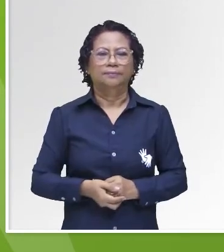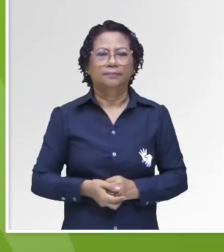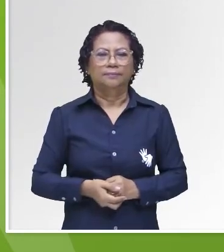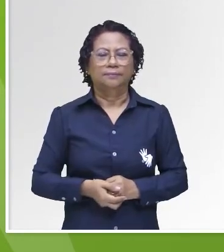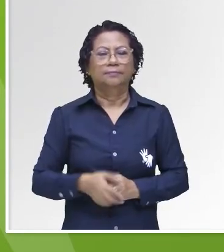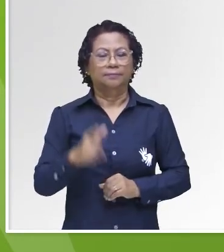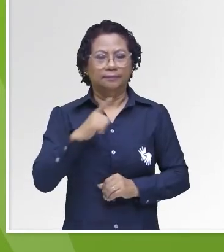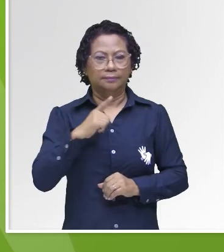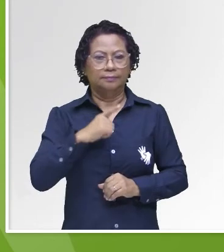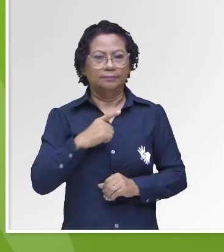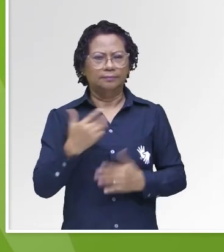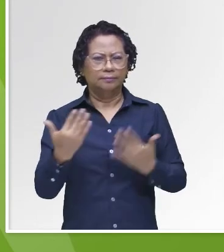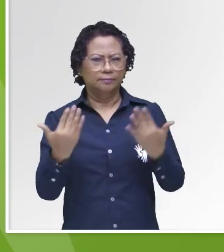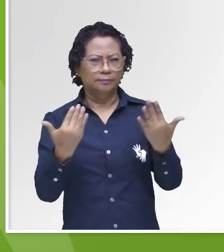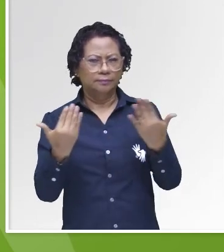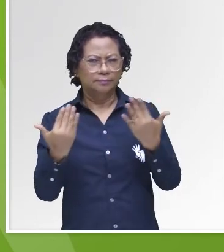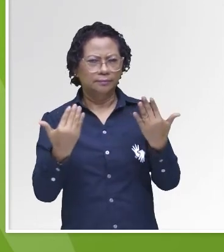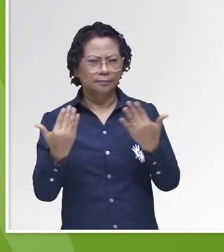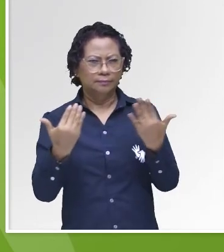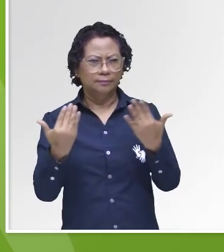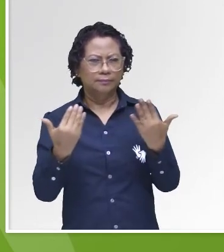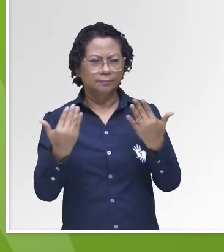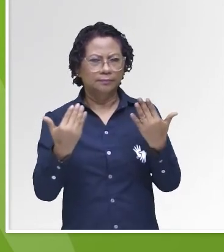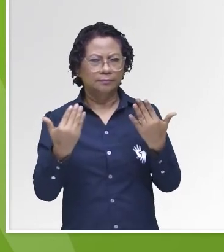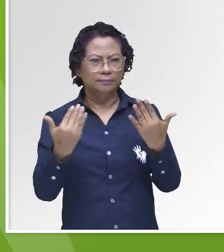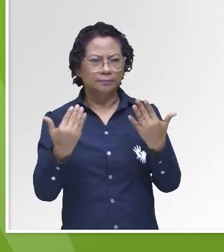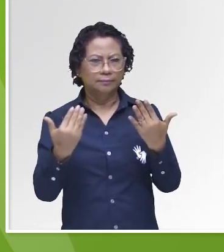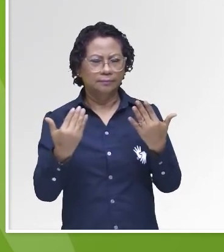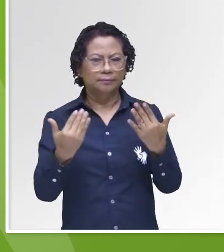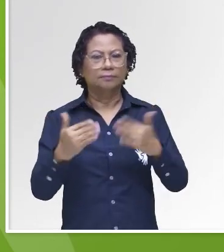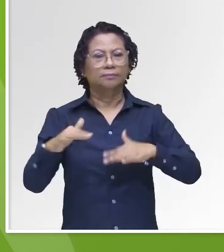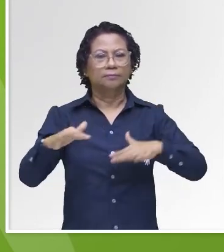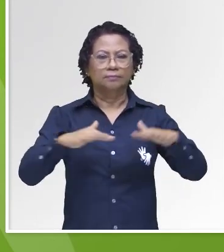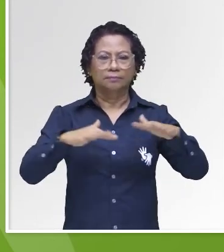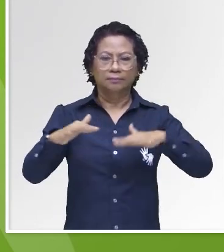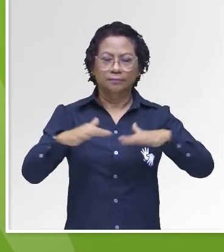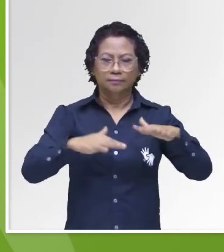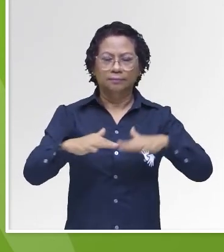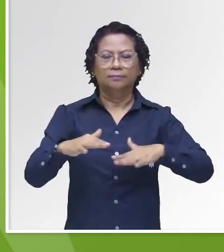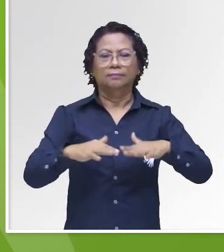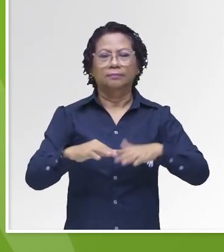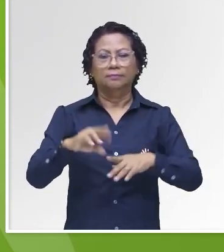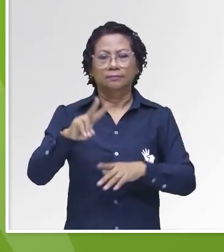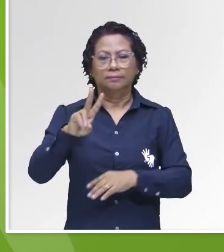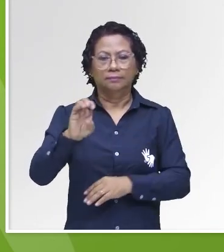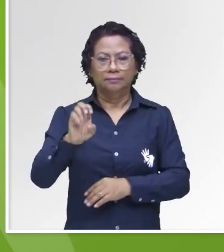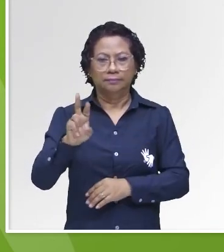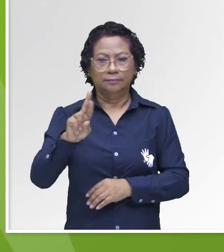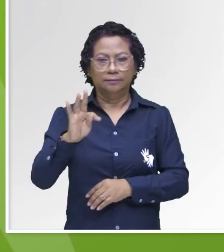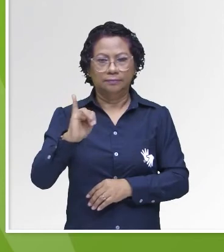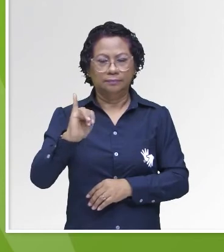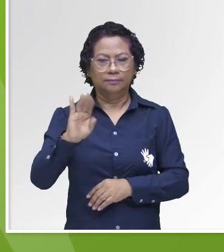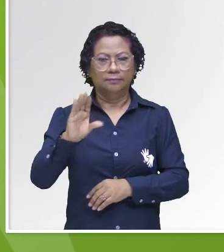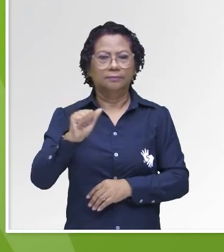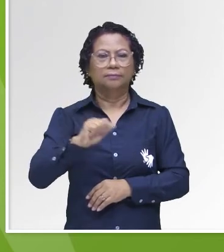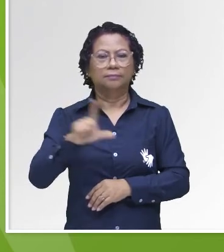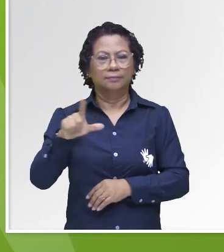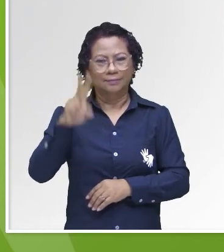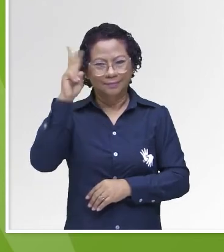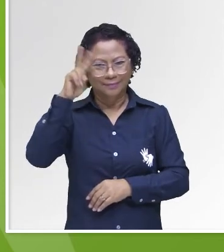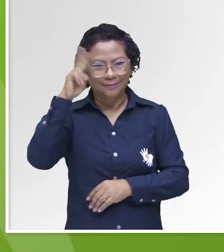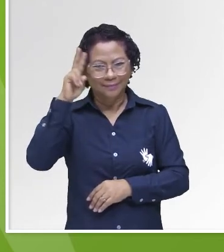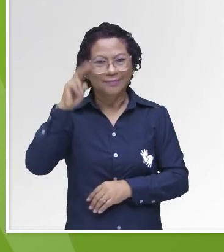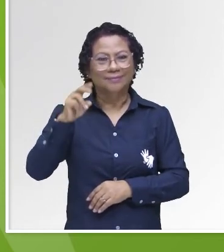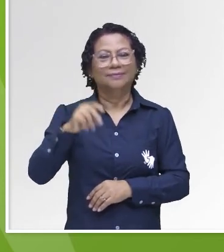nós vamos analisar, ainda no lançamento oblíquo, o movimento realizado na vertical. Se é na vertical, a gente chamou